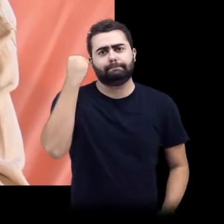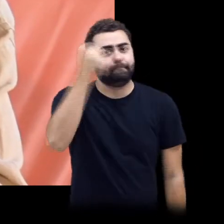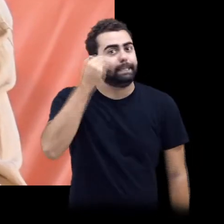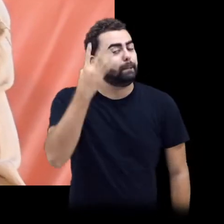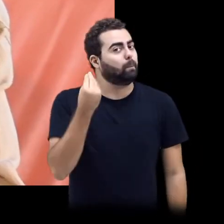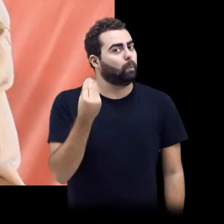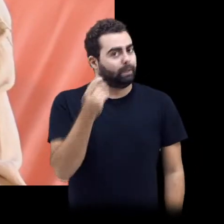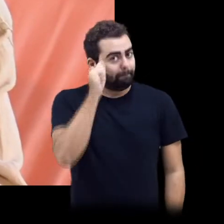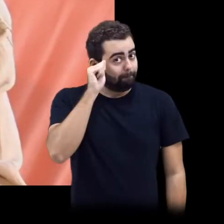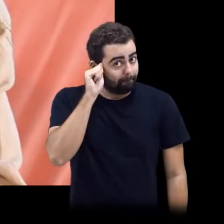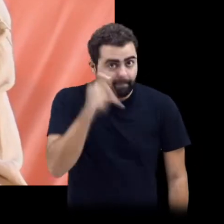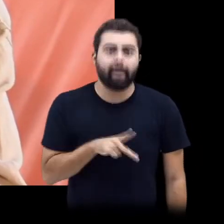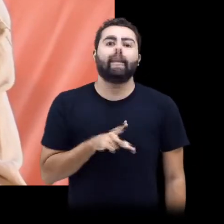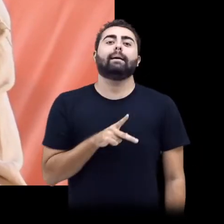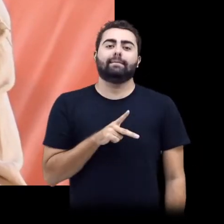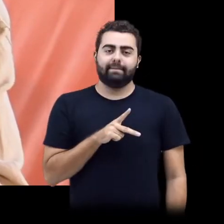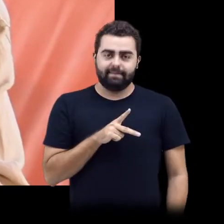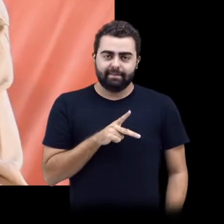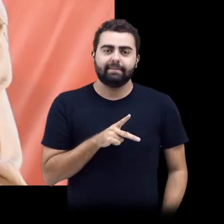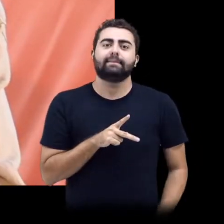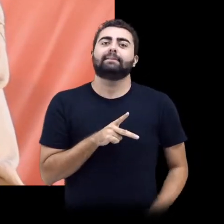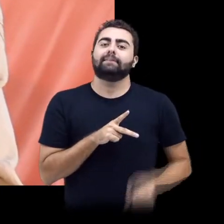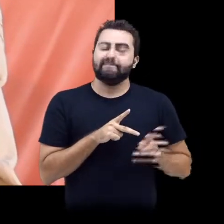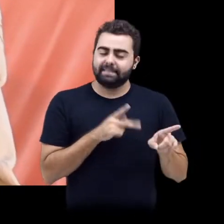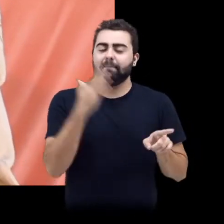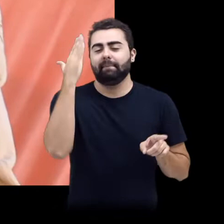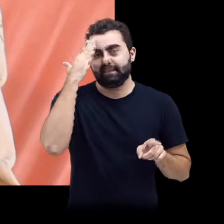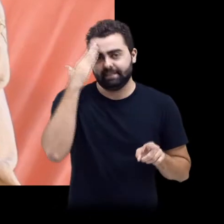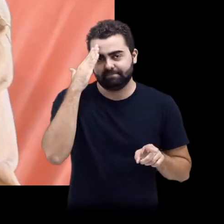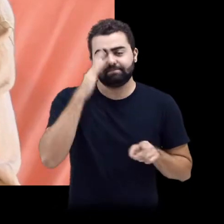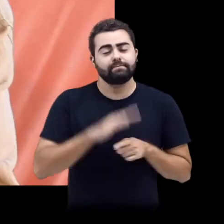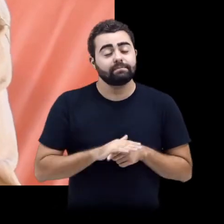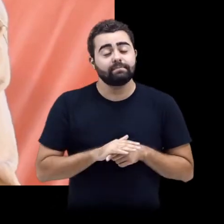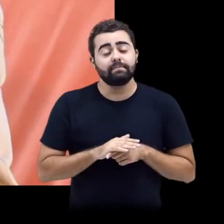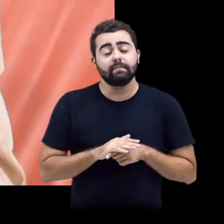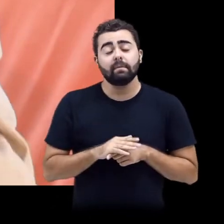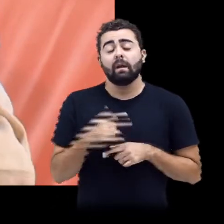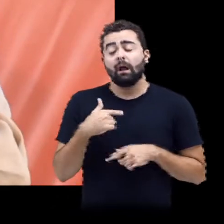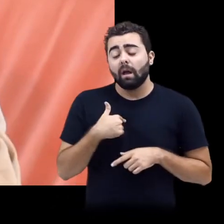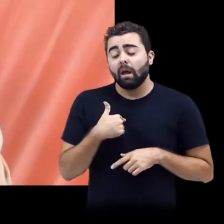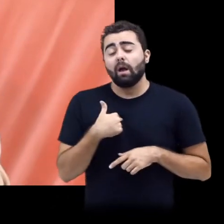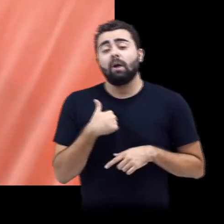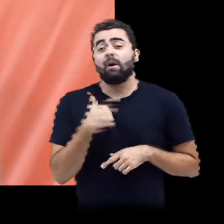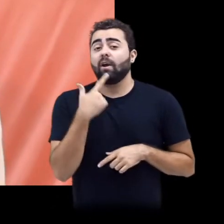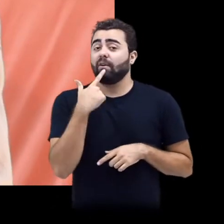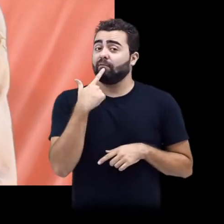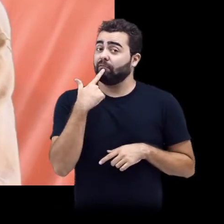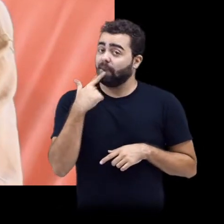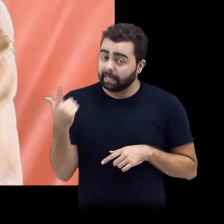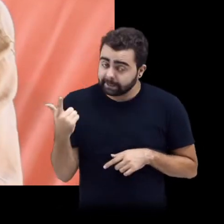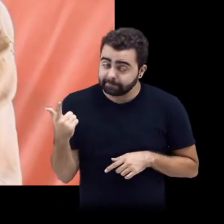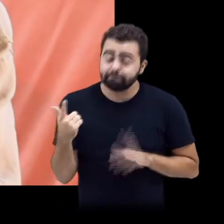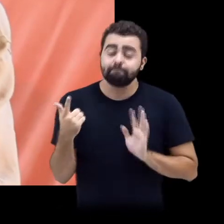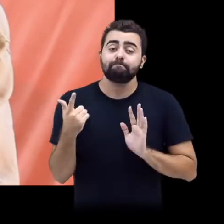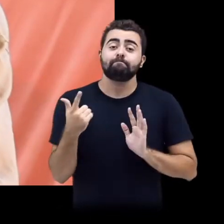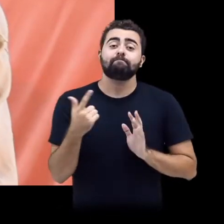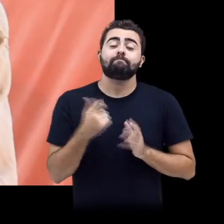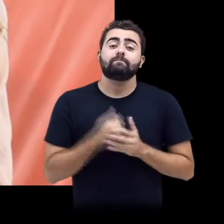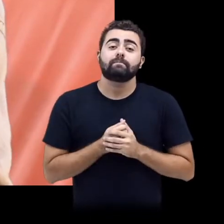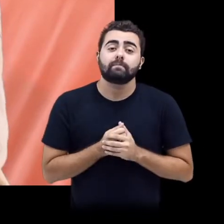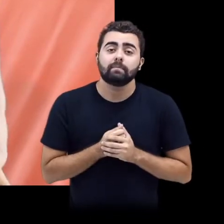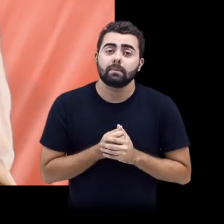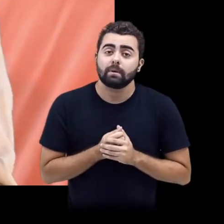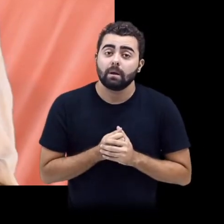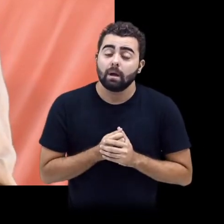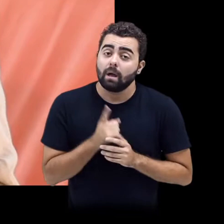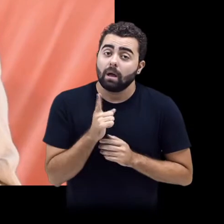detectou isso. Aí eu disse: agora, a mesma coisa que eu lhe disse, que eu não queria saber, eu